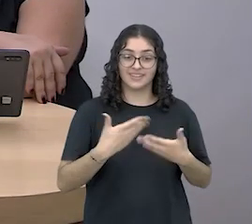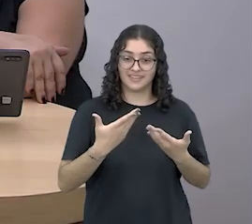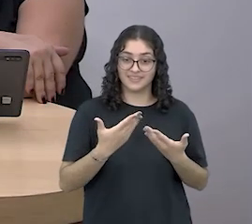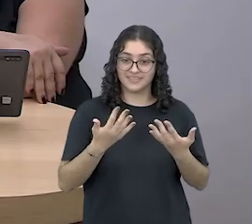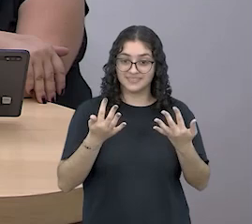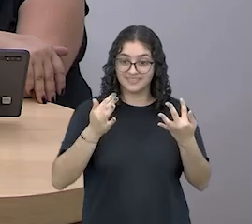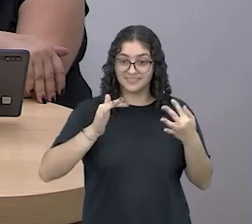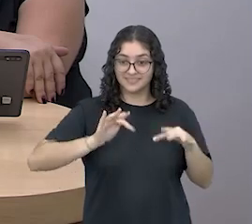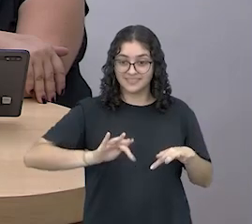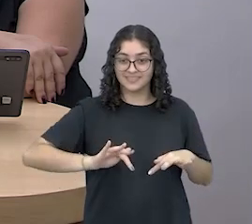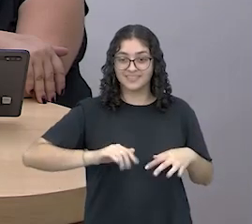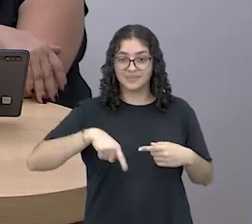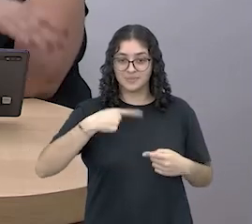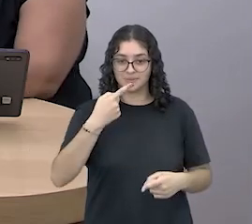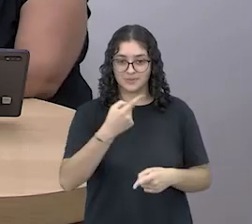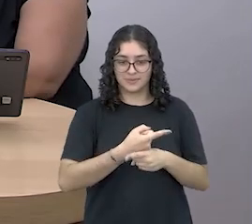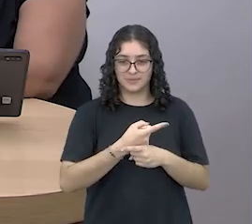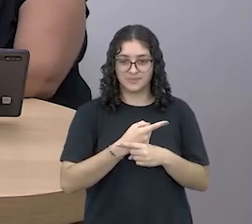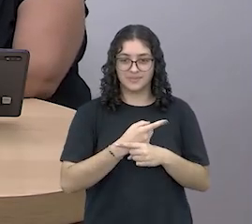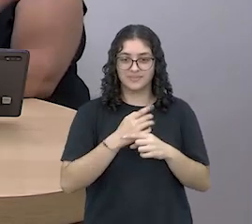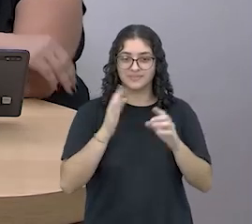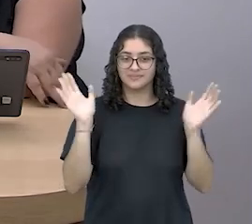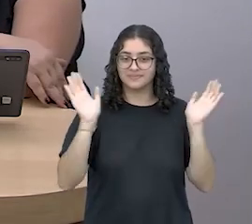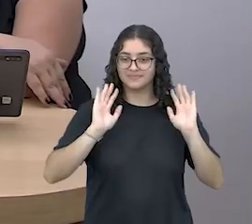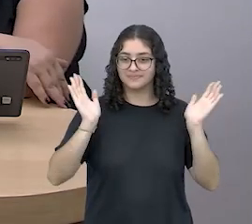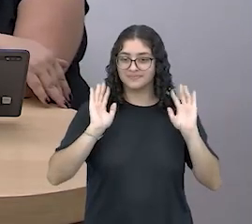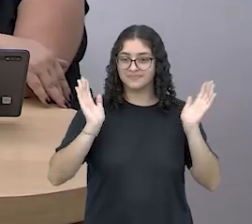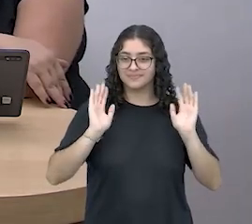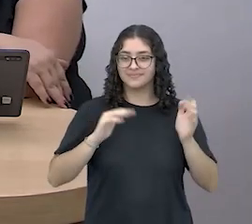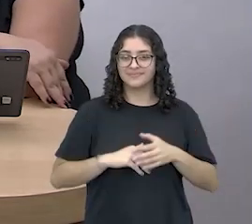aqui, então. Até breve. Tchau.